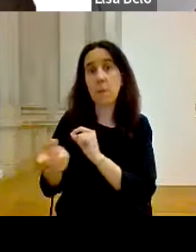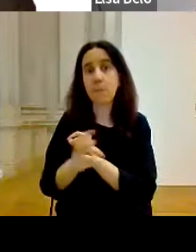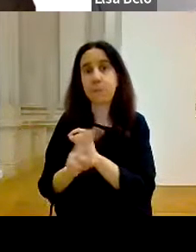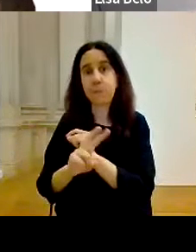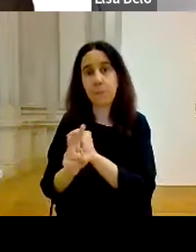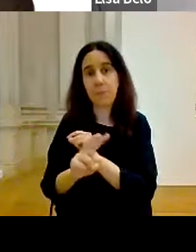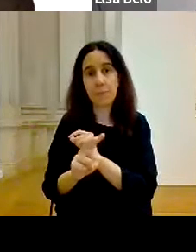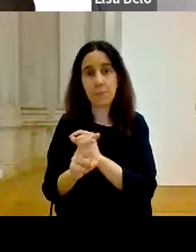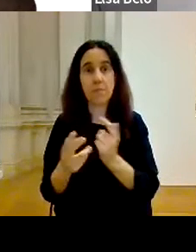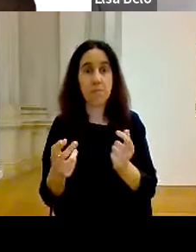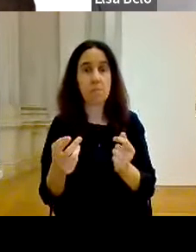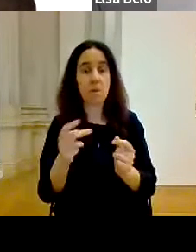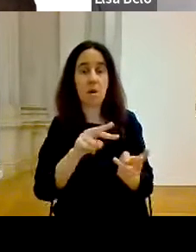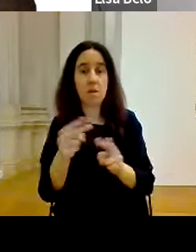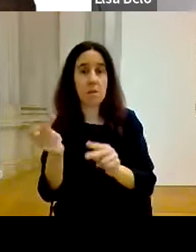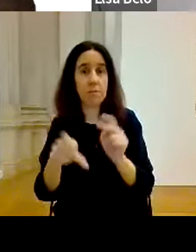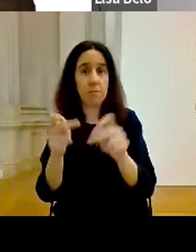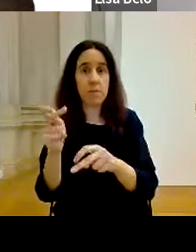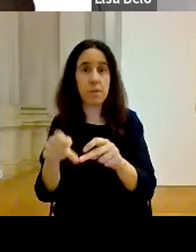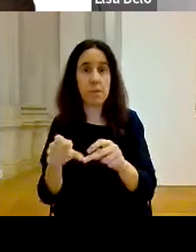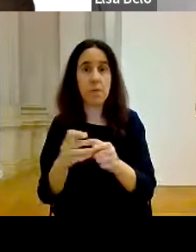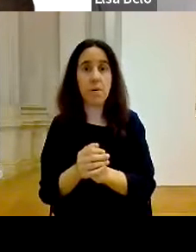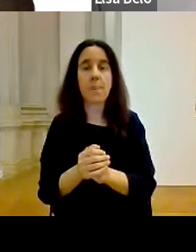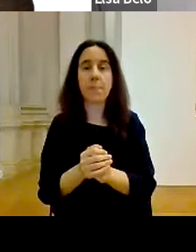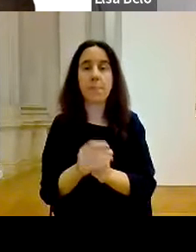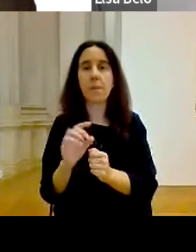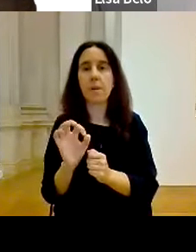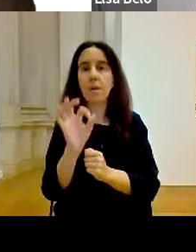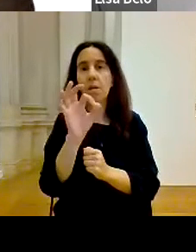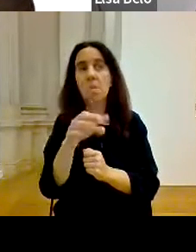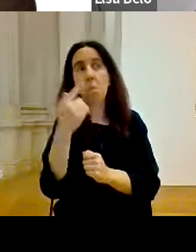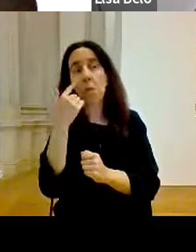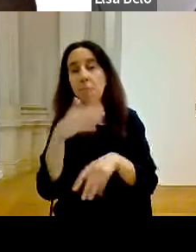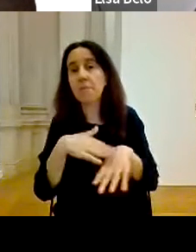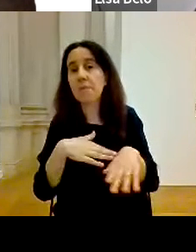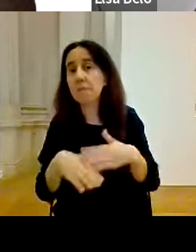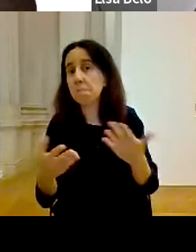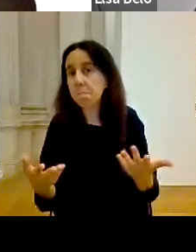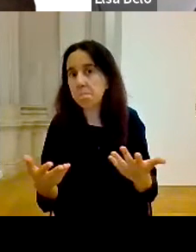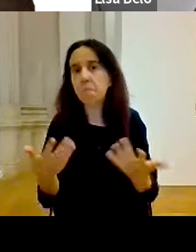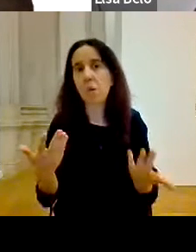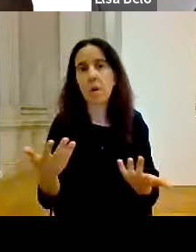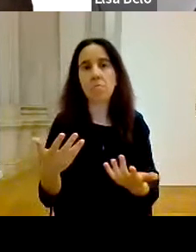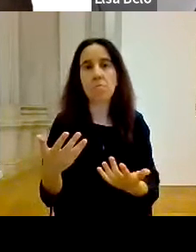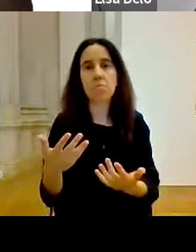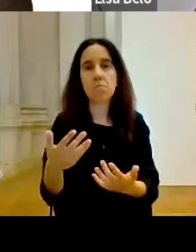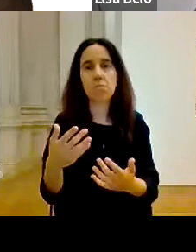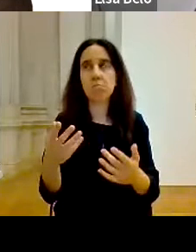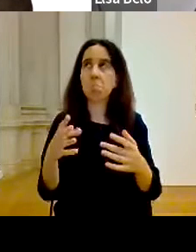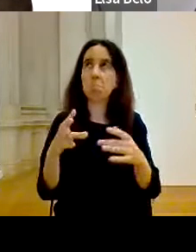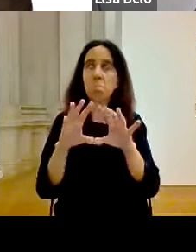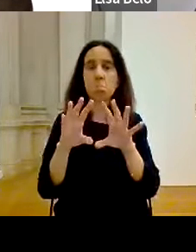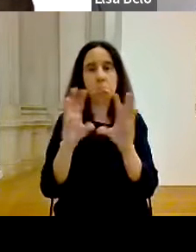nos aparecem como uma primeira hipótese para o fazer. Ora, isto, do meu ponto de vista, também